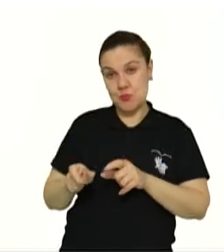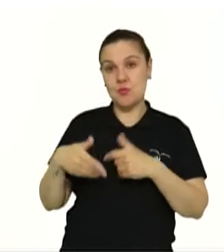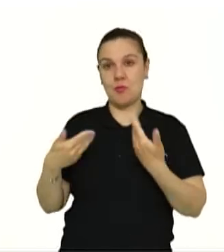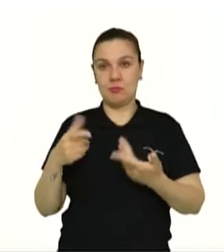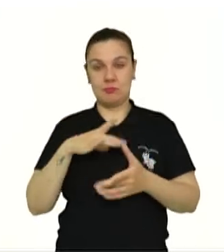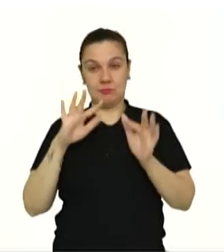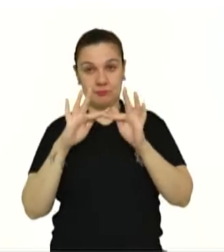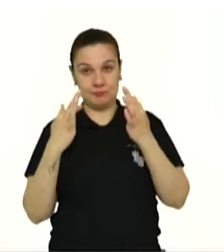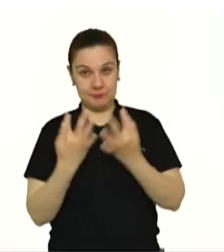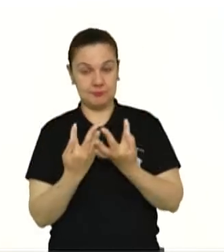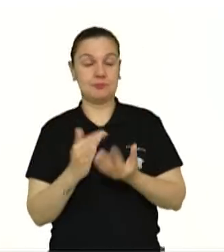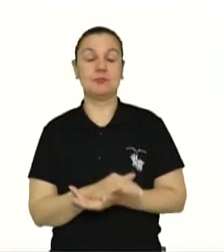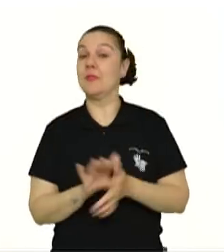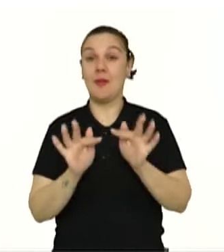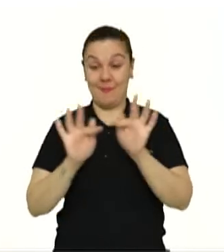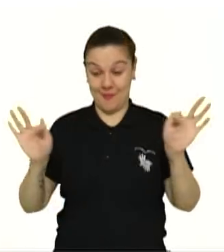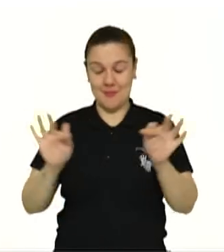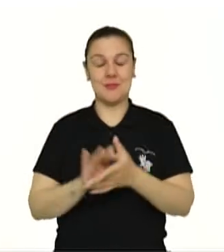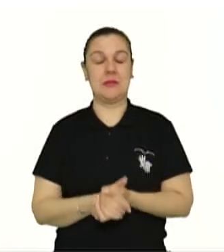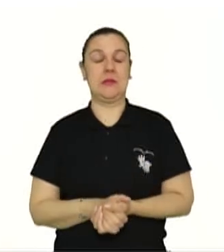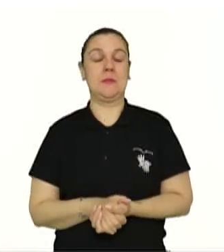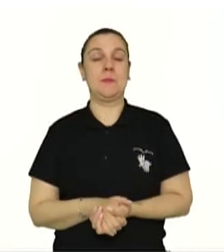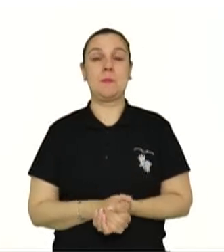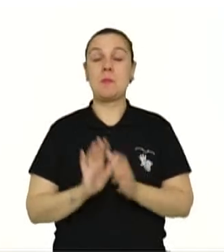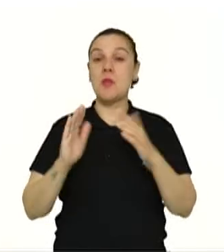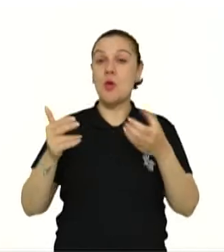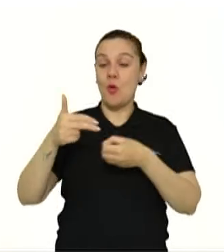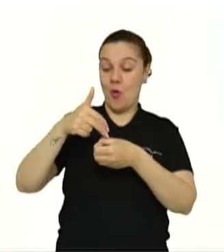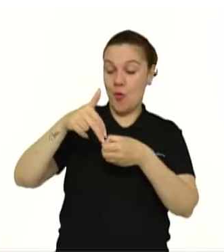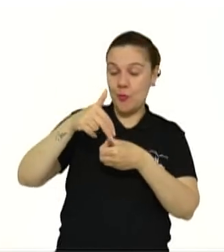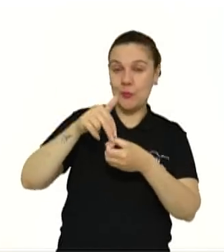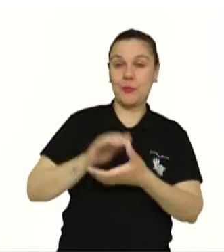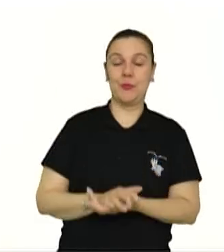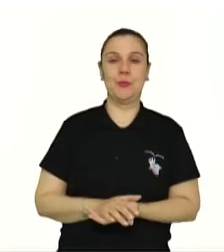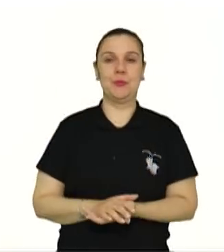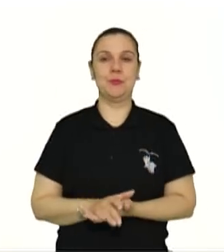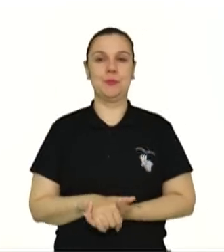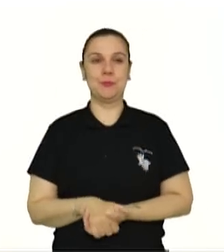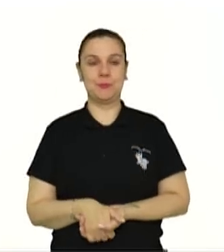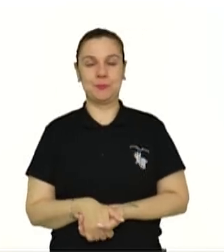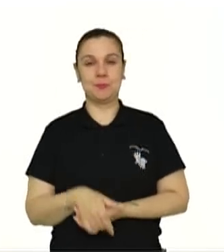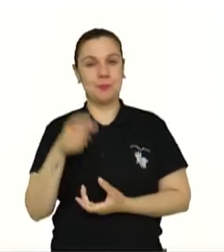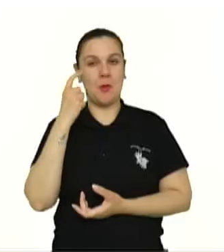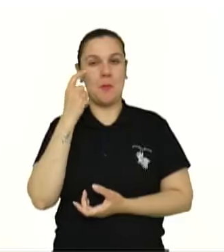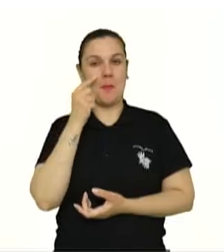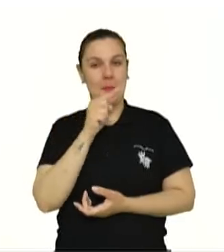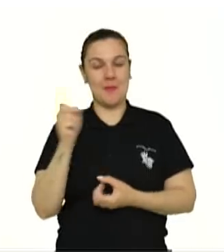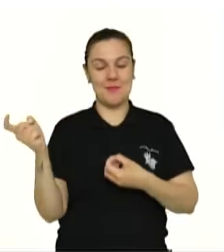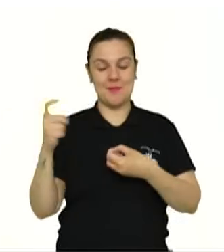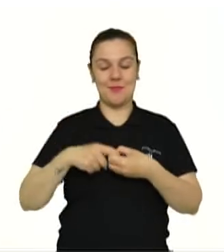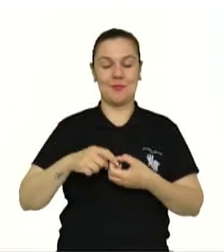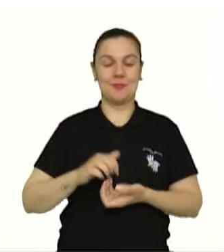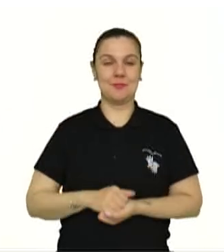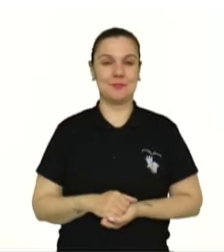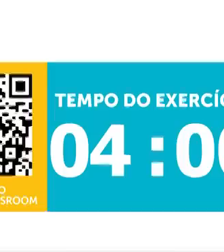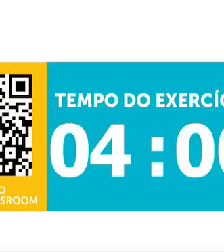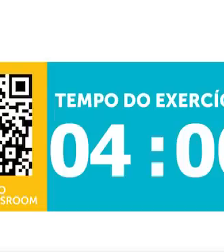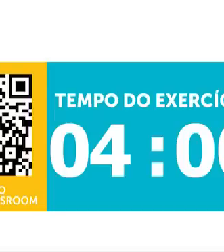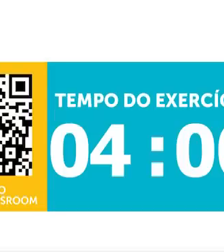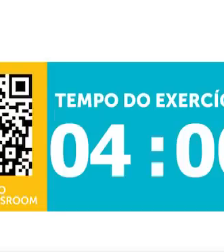nessa frase, né, nesta oração, e o núcleo. Qual é o núcleo desse sujeito? Pensa um pouquinho e já voltamos.